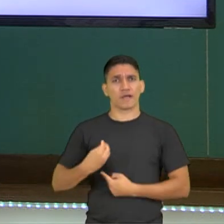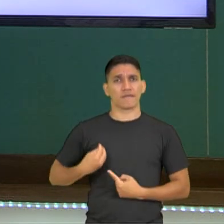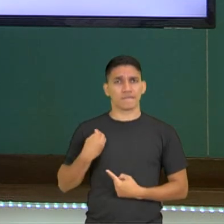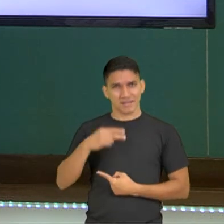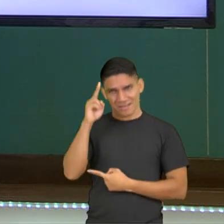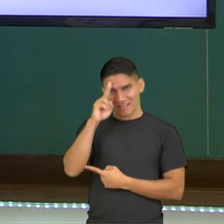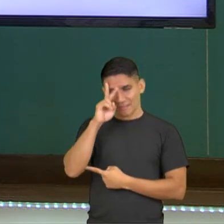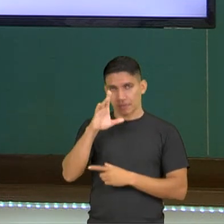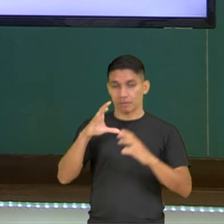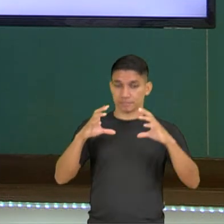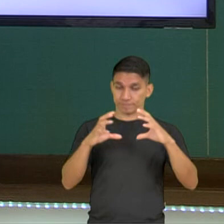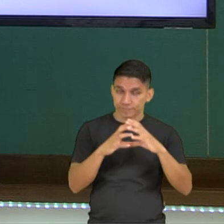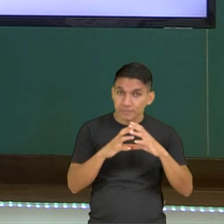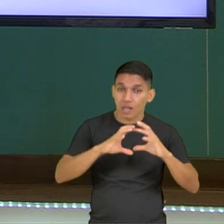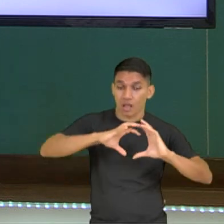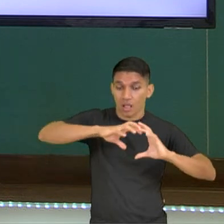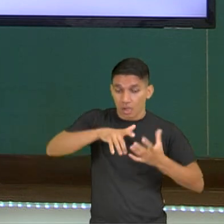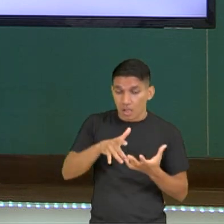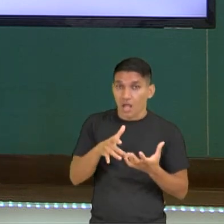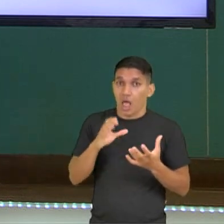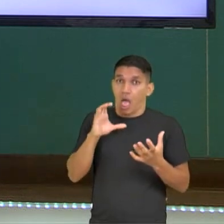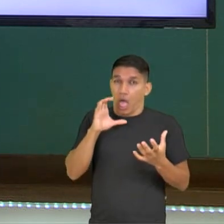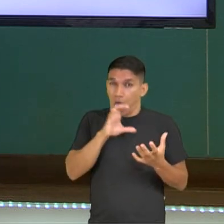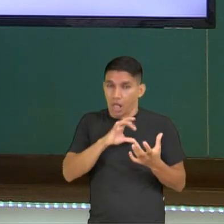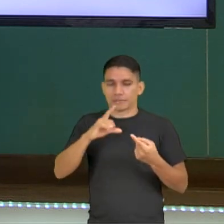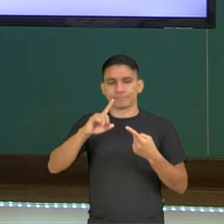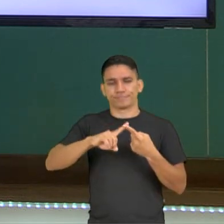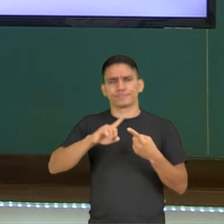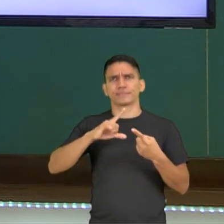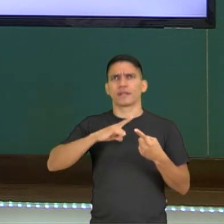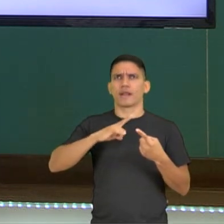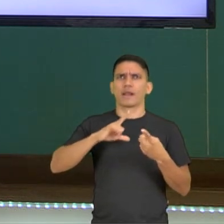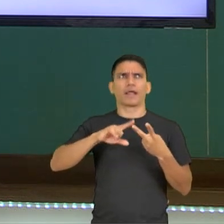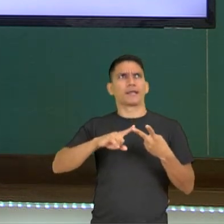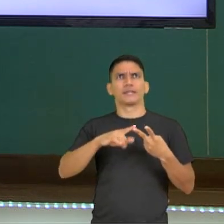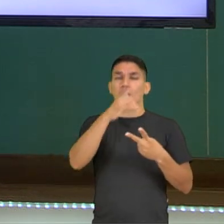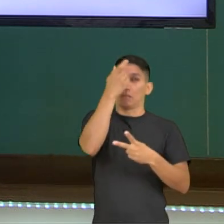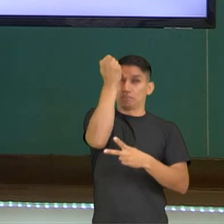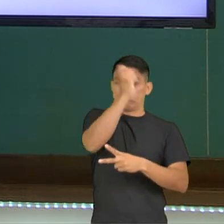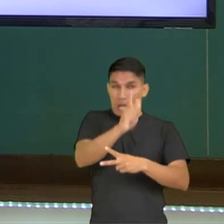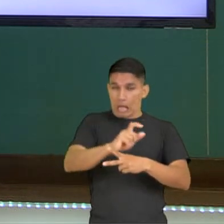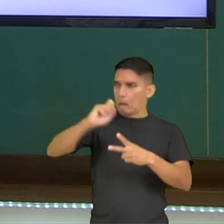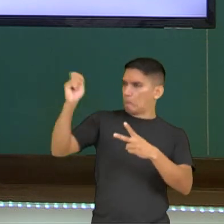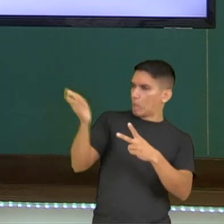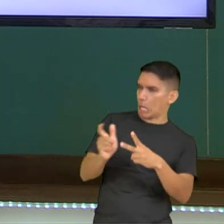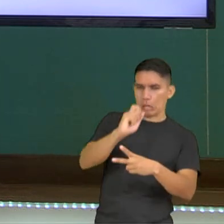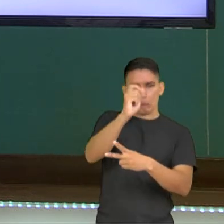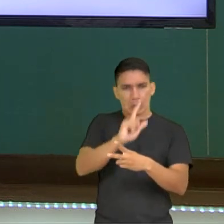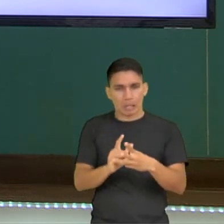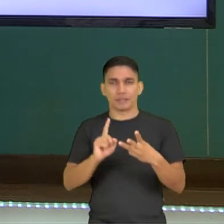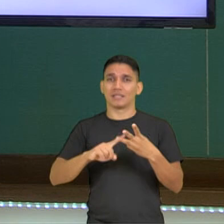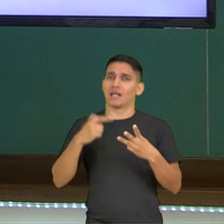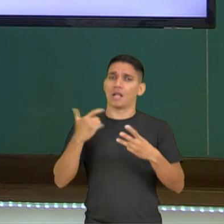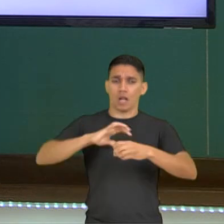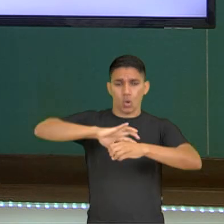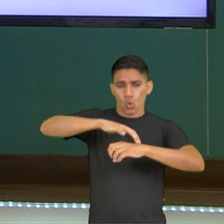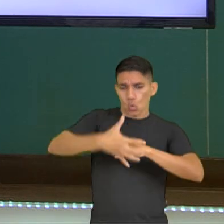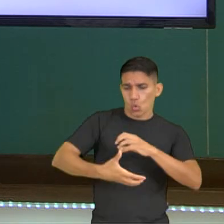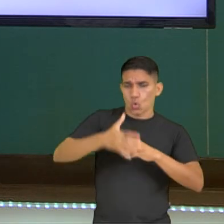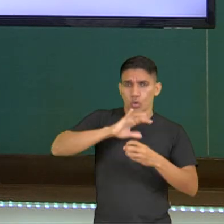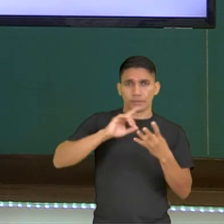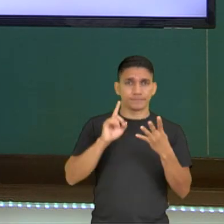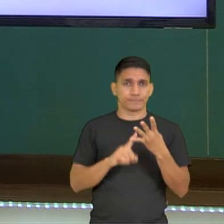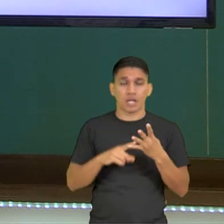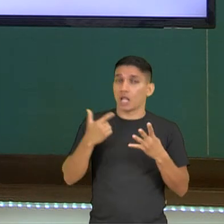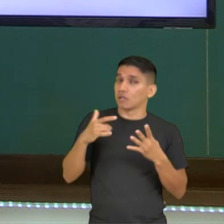era? Muito quente. Tinha descargas elétricas, não tinha atmosfera, não tinha oxigênio,